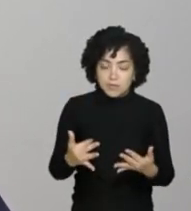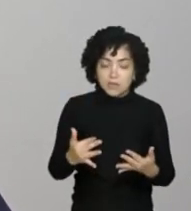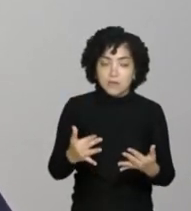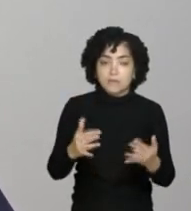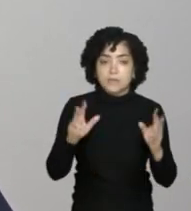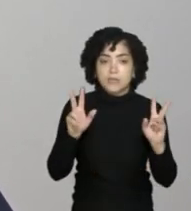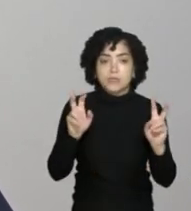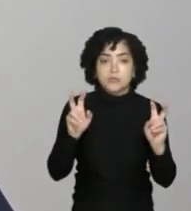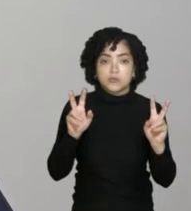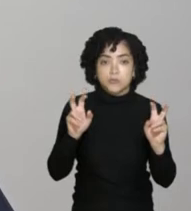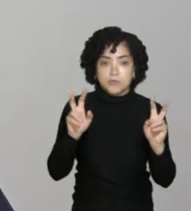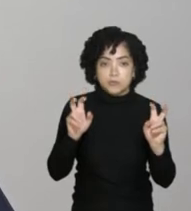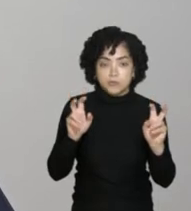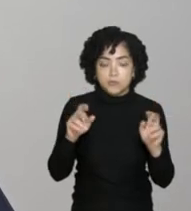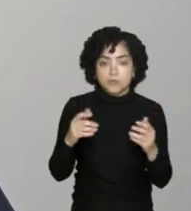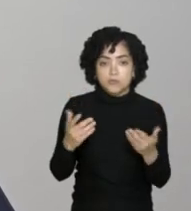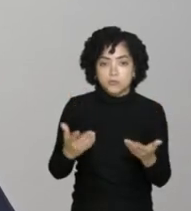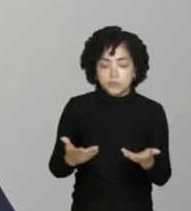a nossa